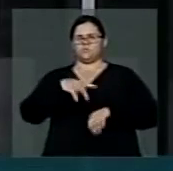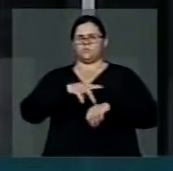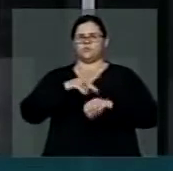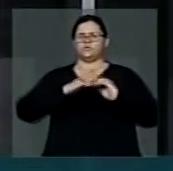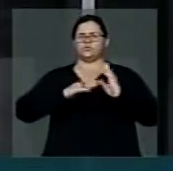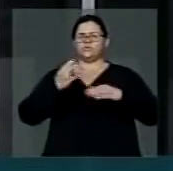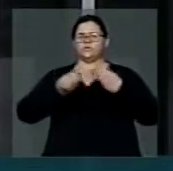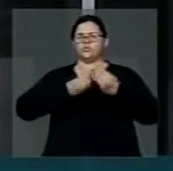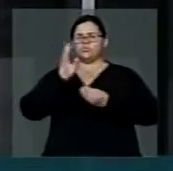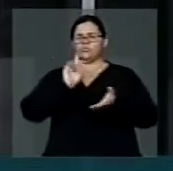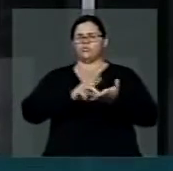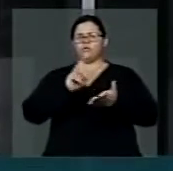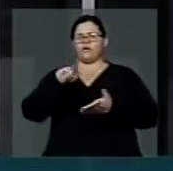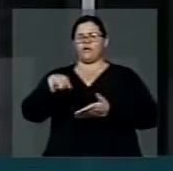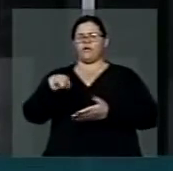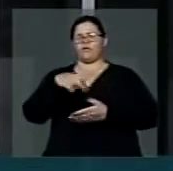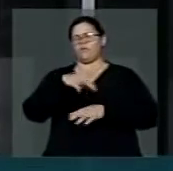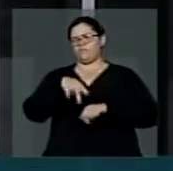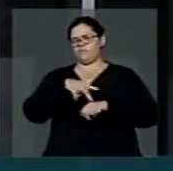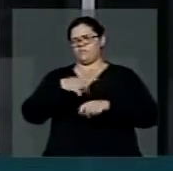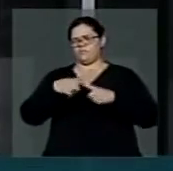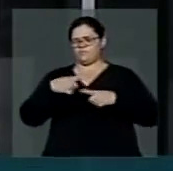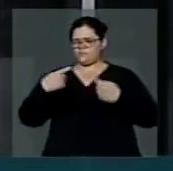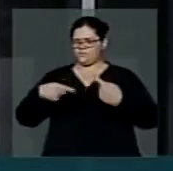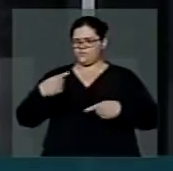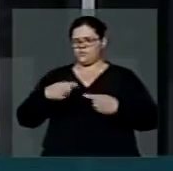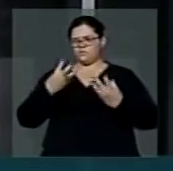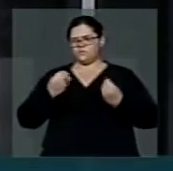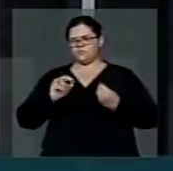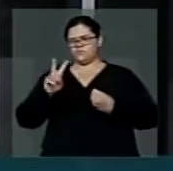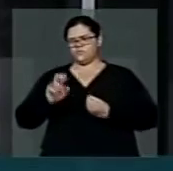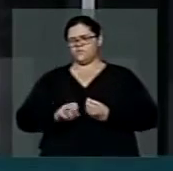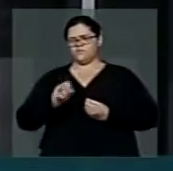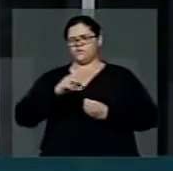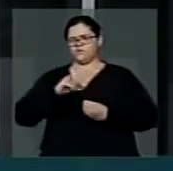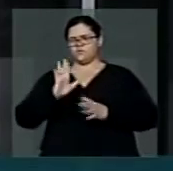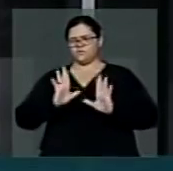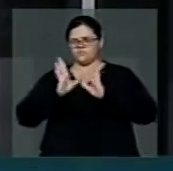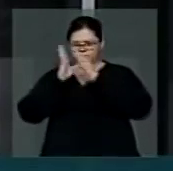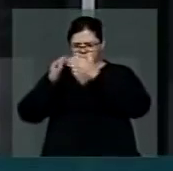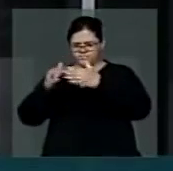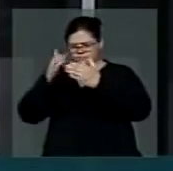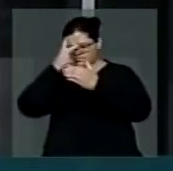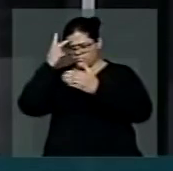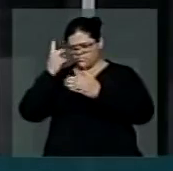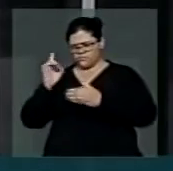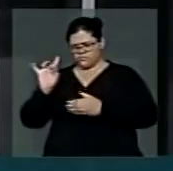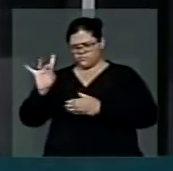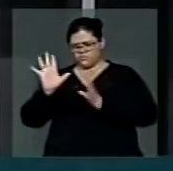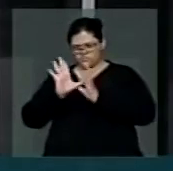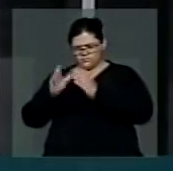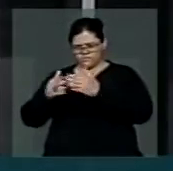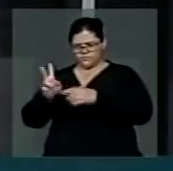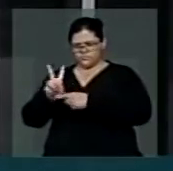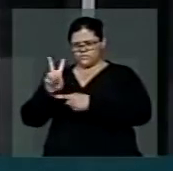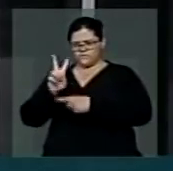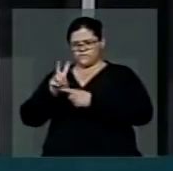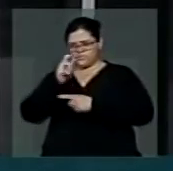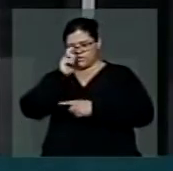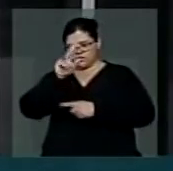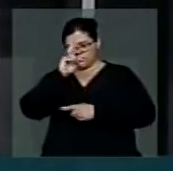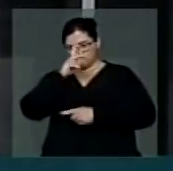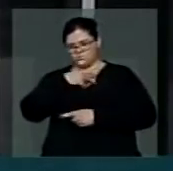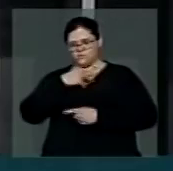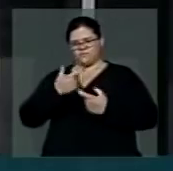país nos debates que muitas vezes são canalizados para a defesa de